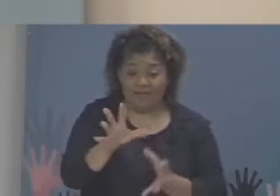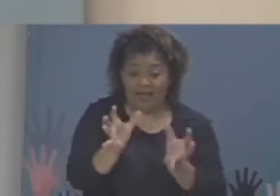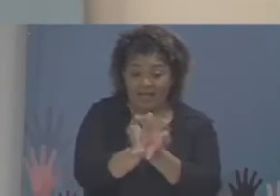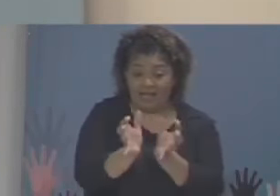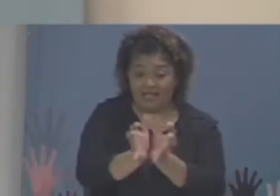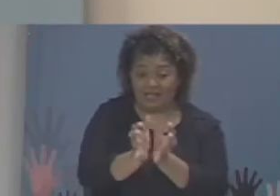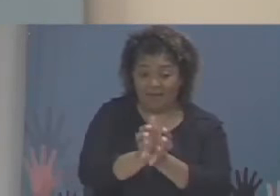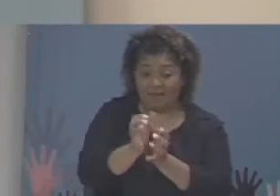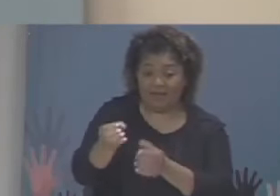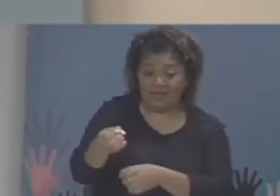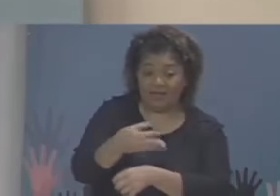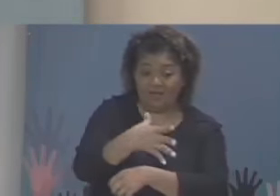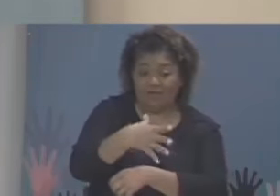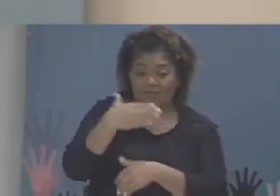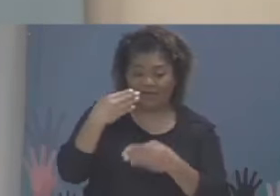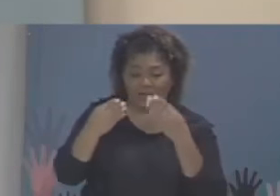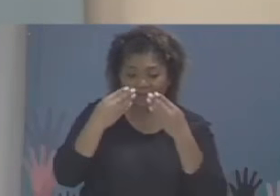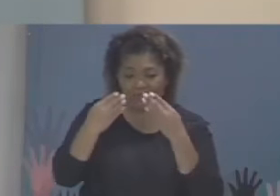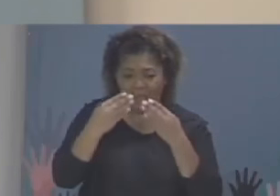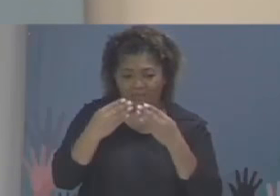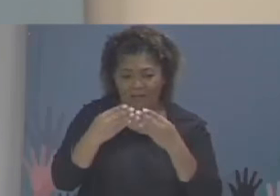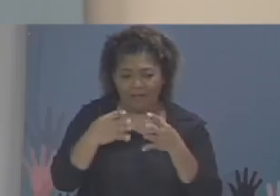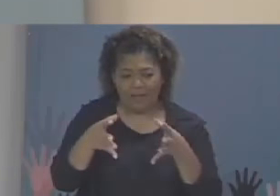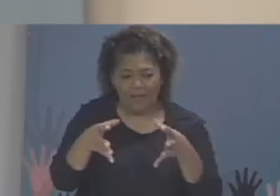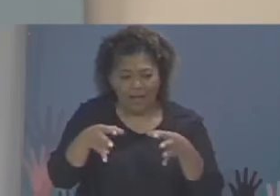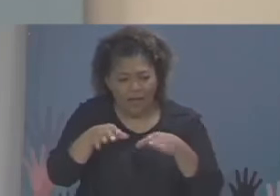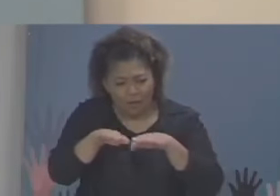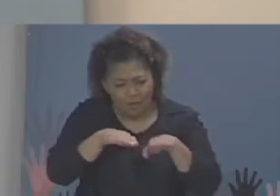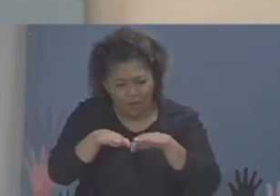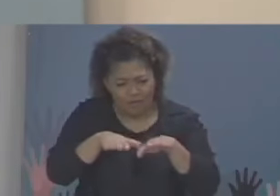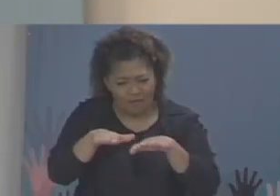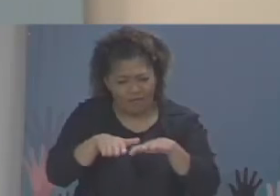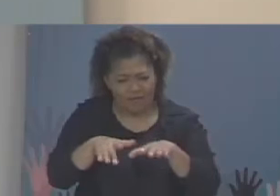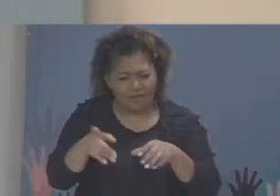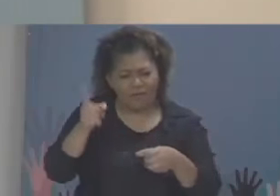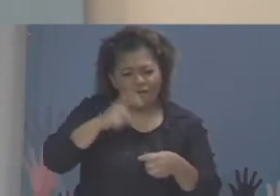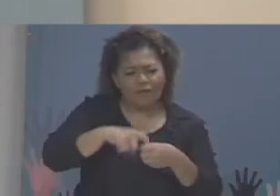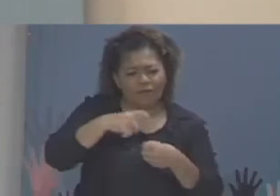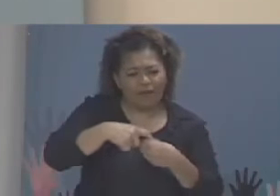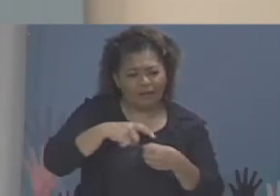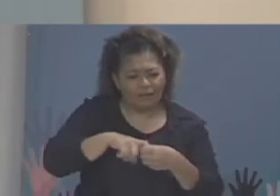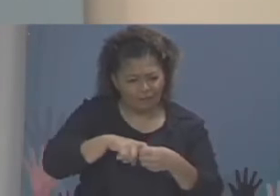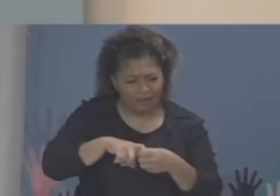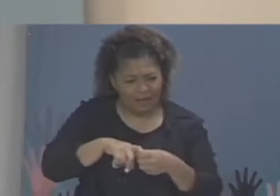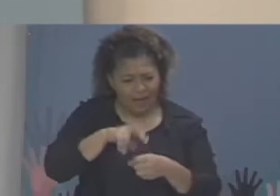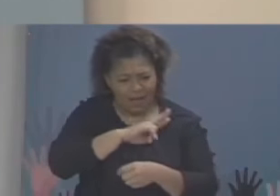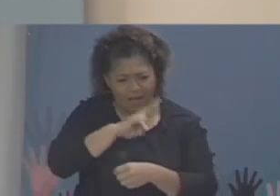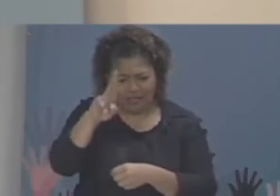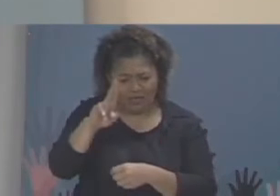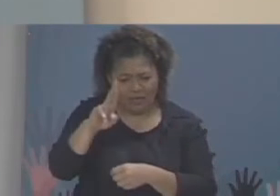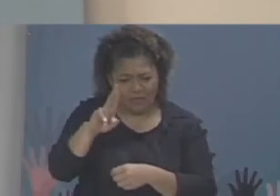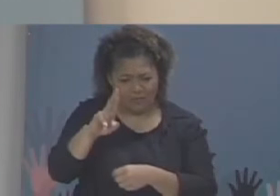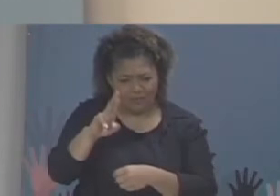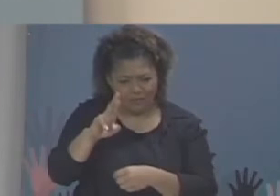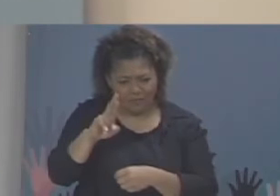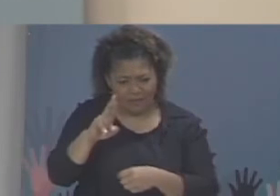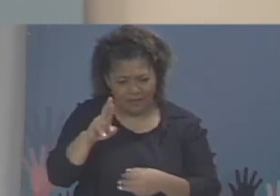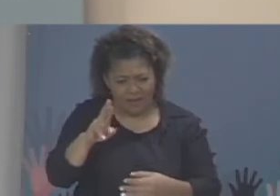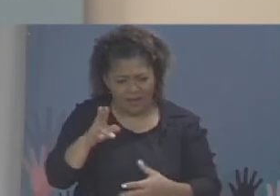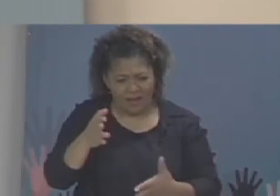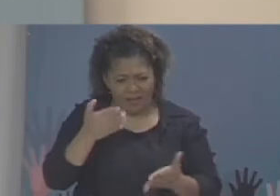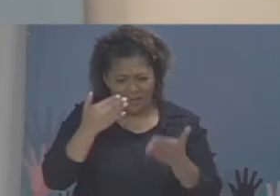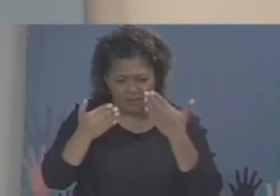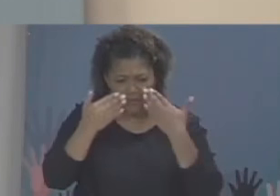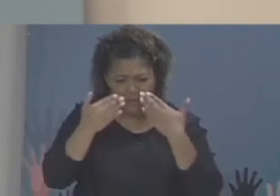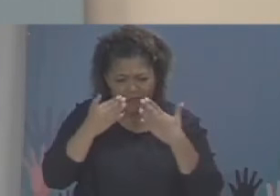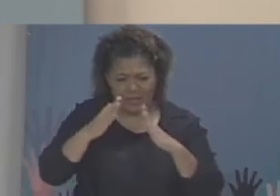da Psicologia é um movimento voltado à religião? Não, não é. A chapa Renovação da Psicologia tem algum padrinho de